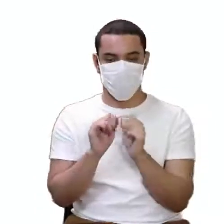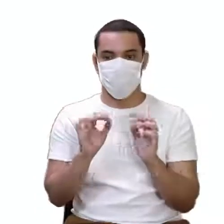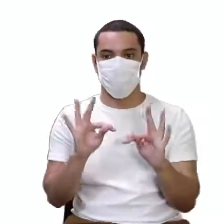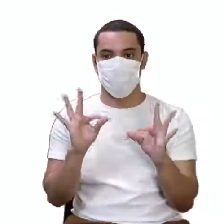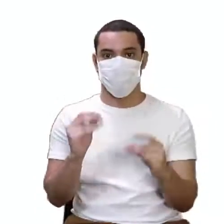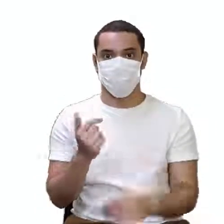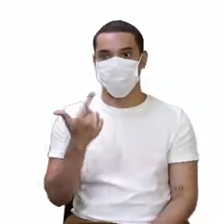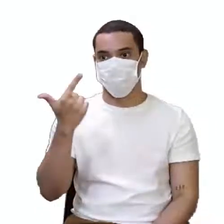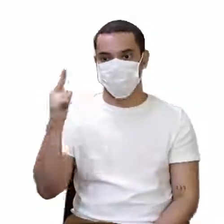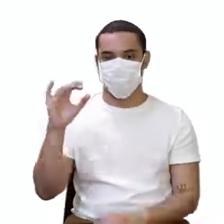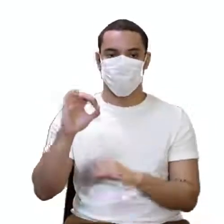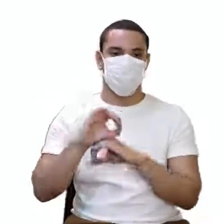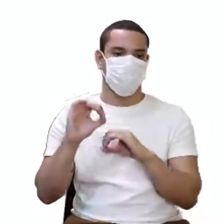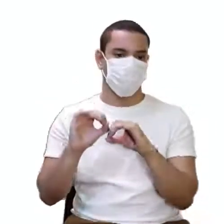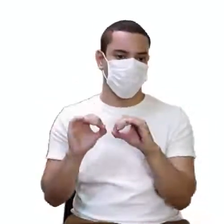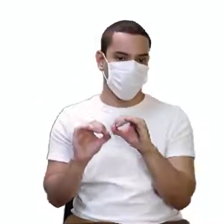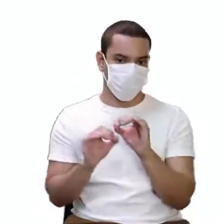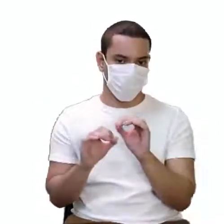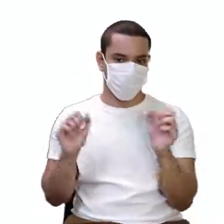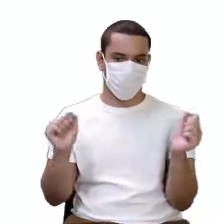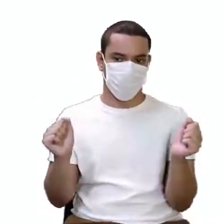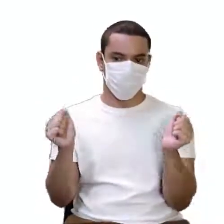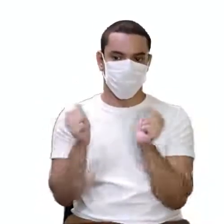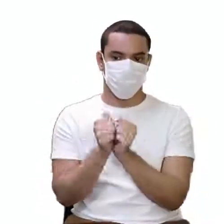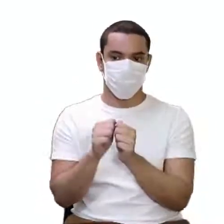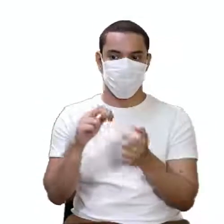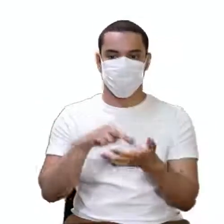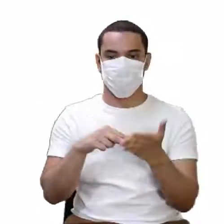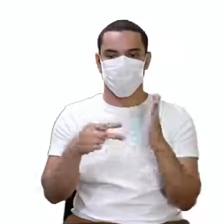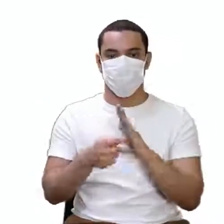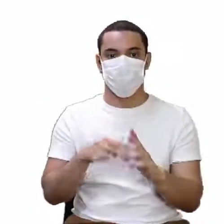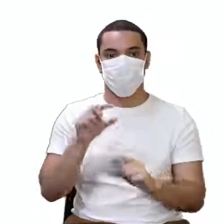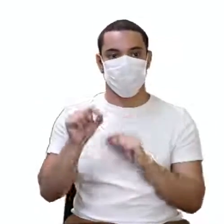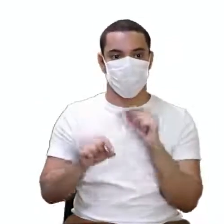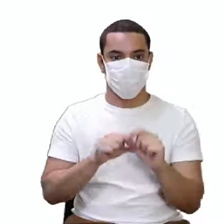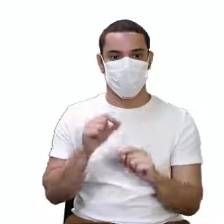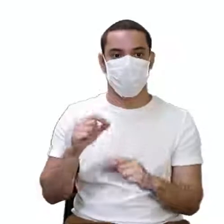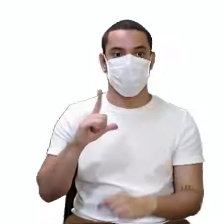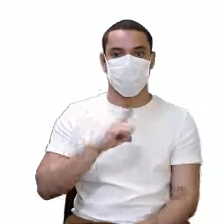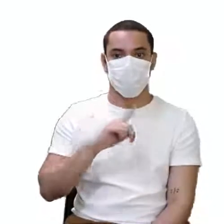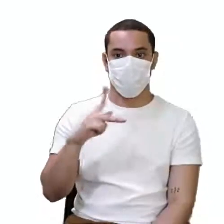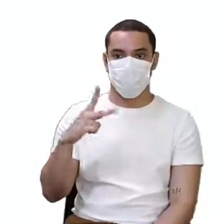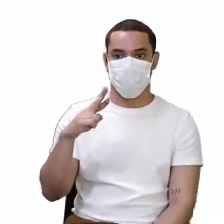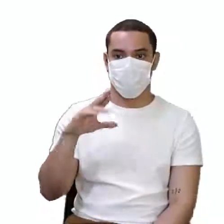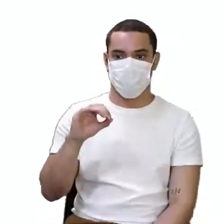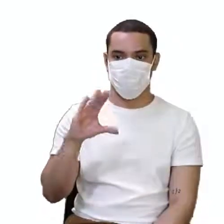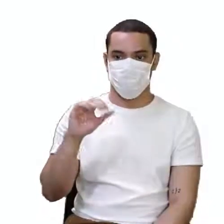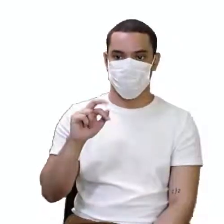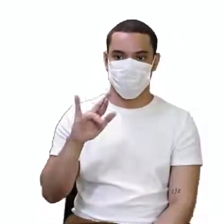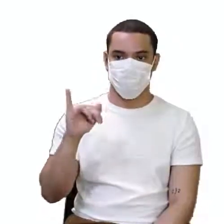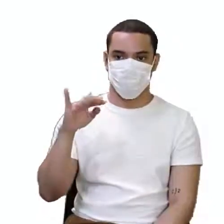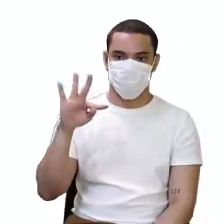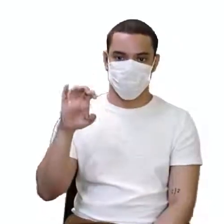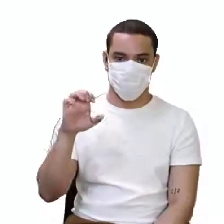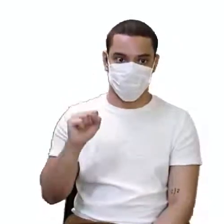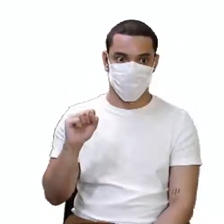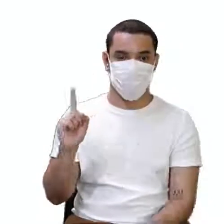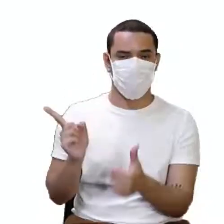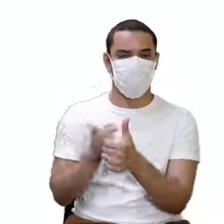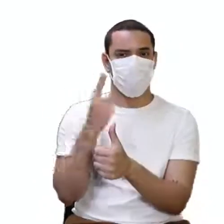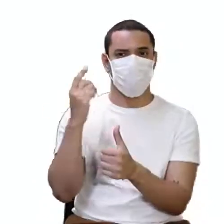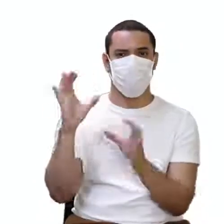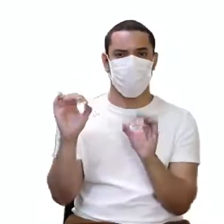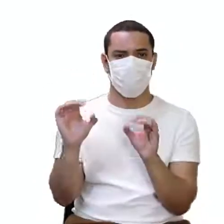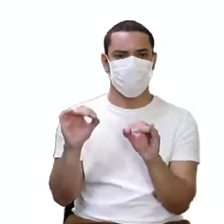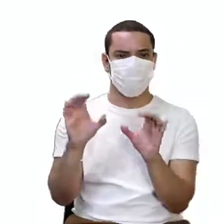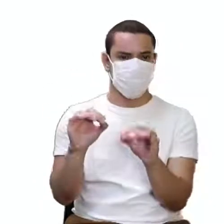outras moléculas, se tornando um organismo, que aí nós temos os procariontes, as primeiras bactérias